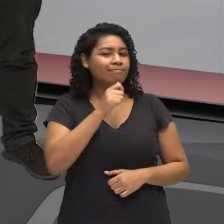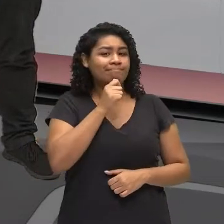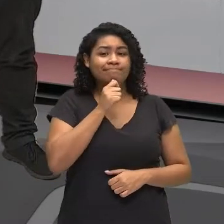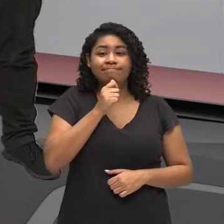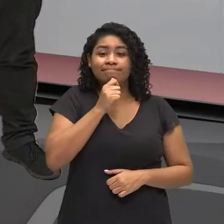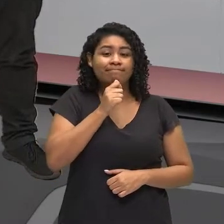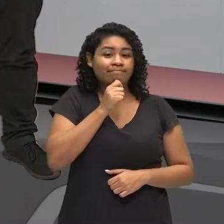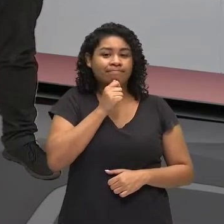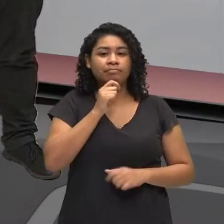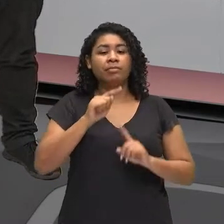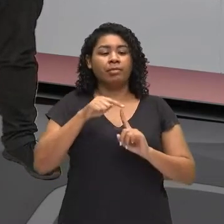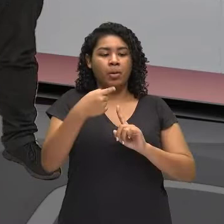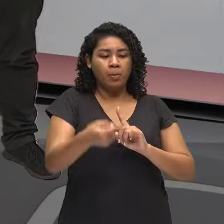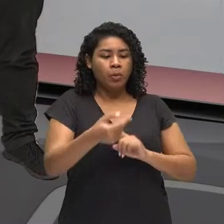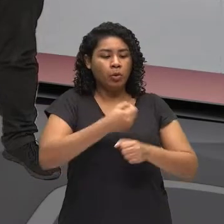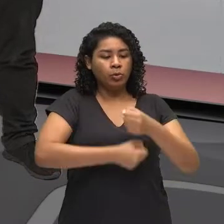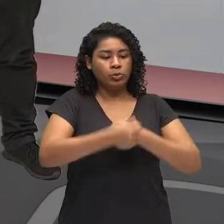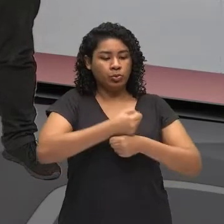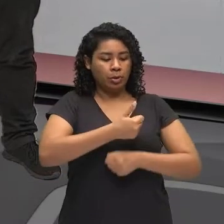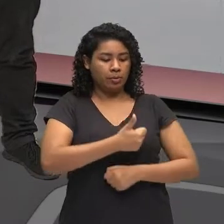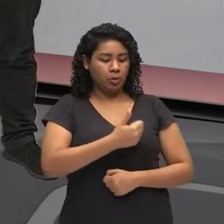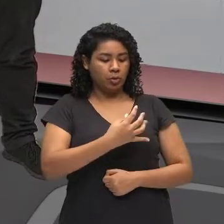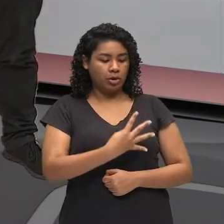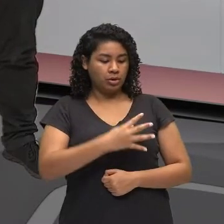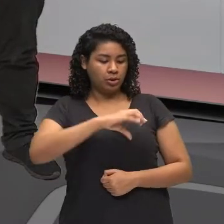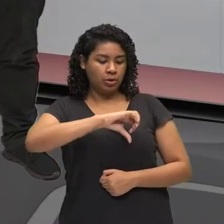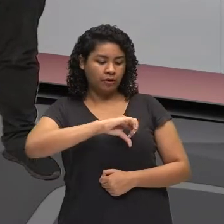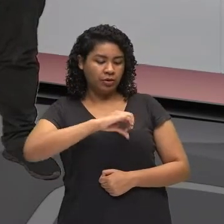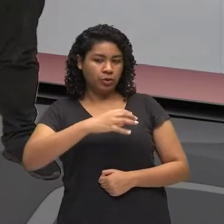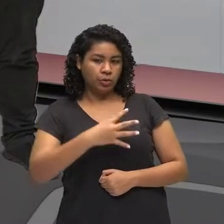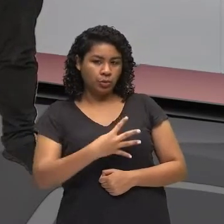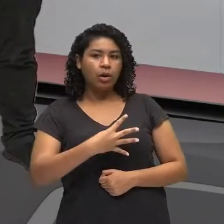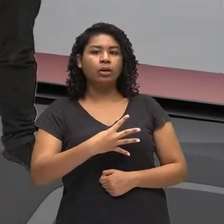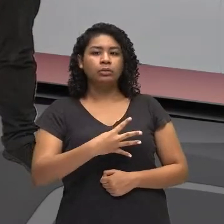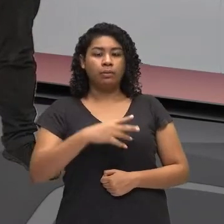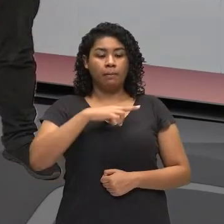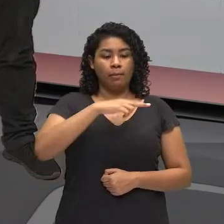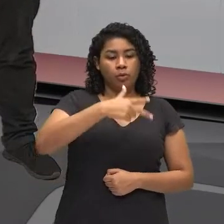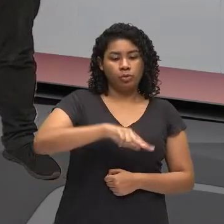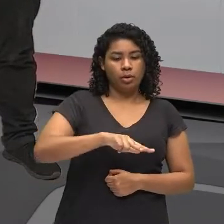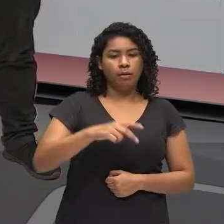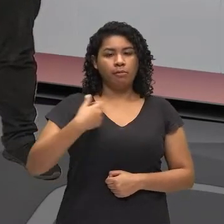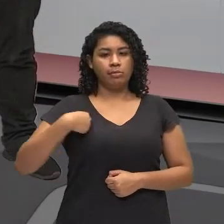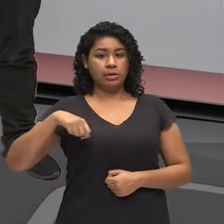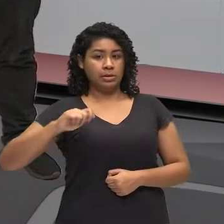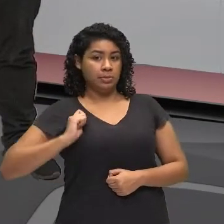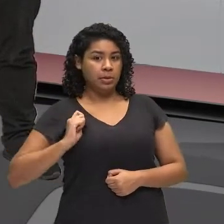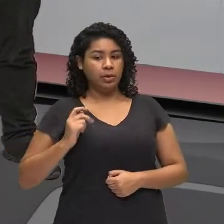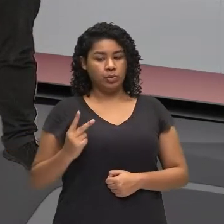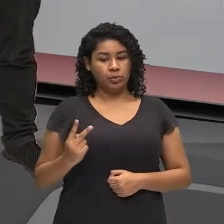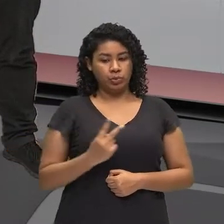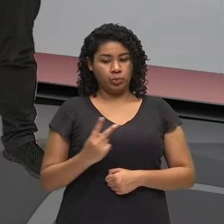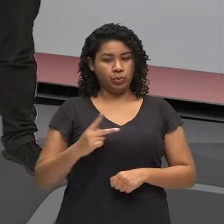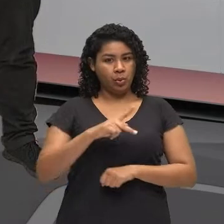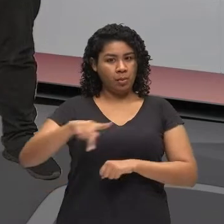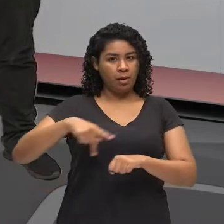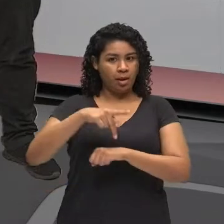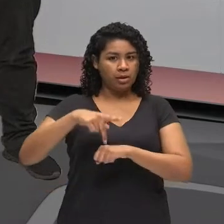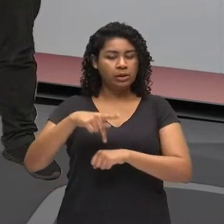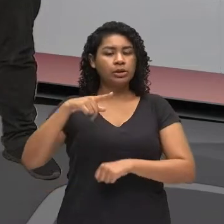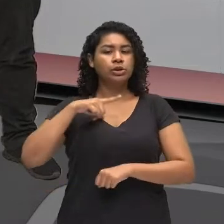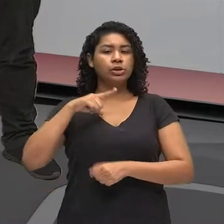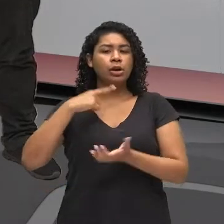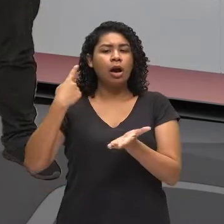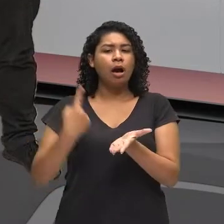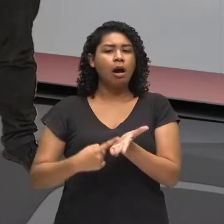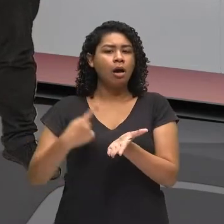em 1494, Portugal e Espanha tinham acertado ali, né? Tinham realizado um acordo